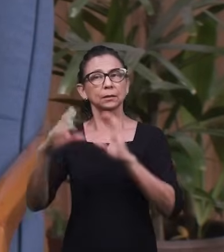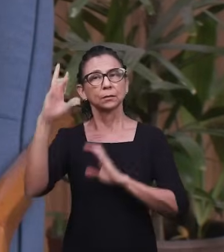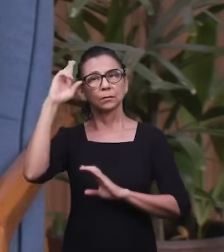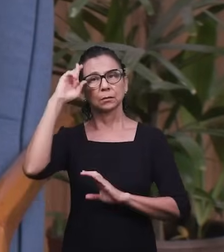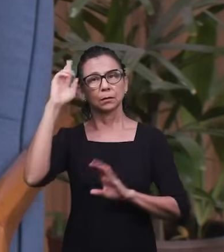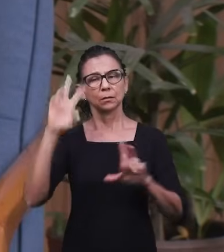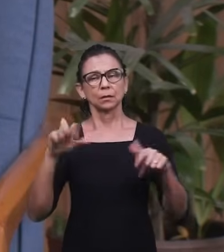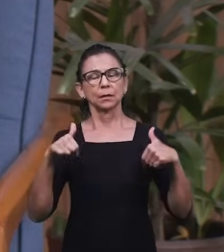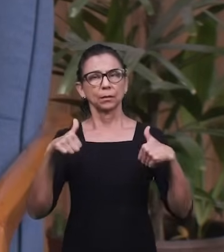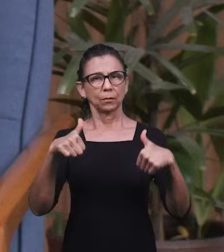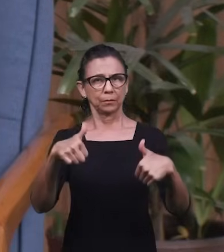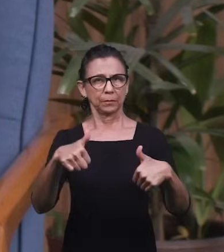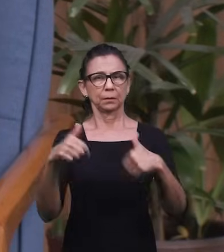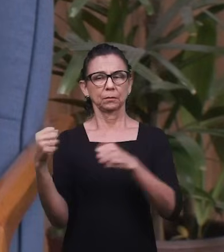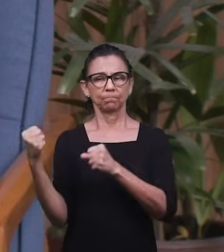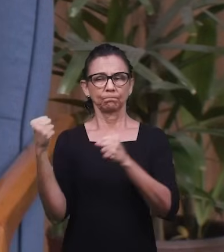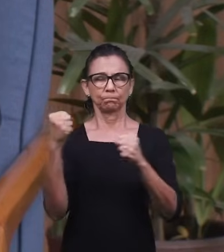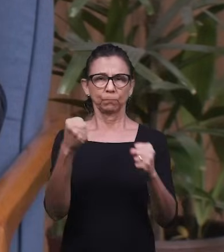Dentre